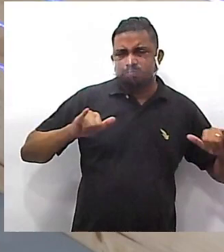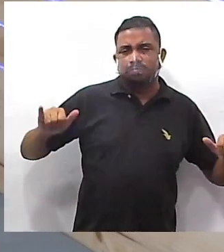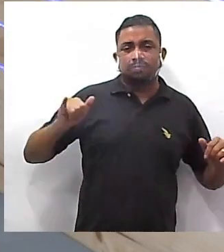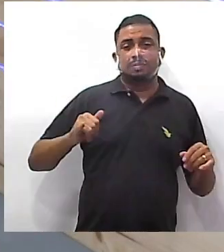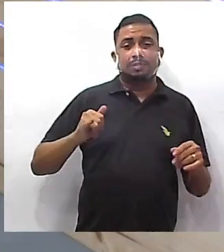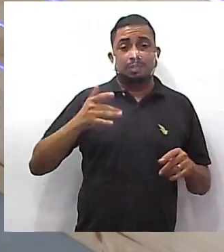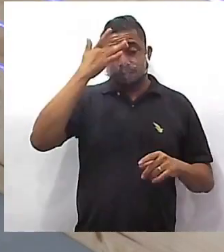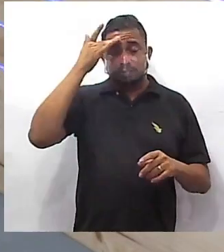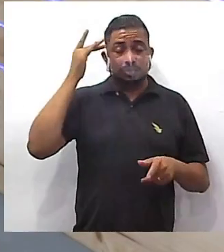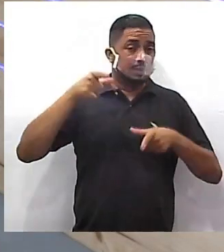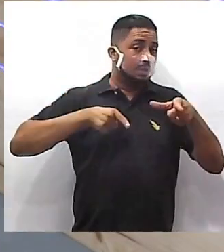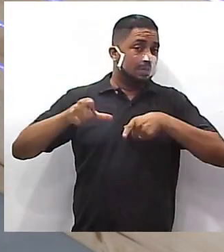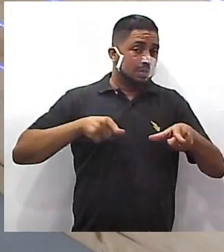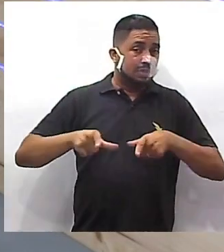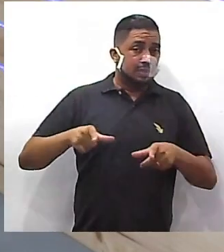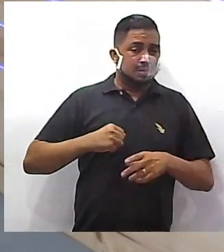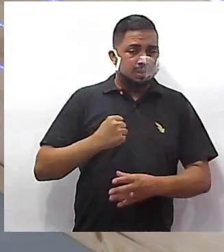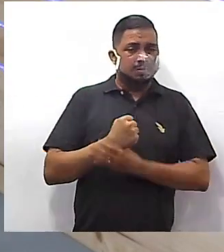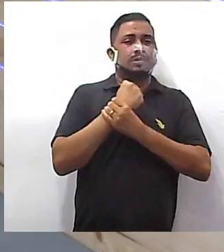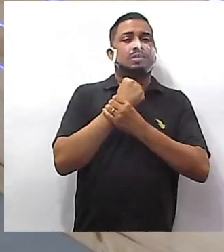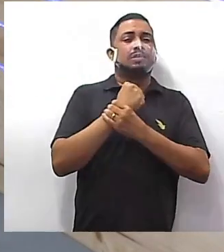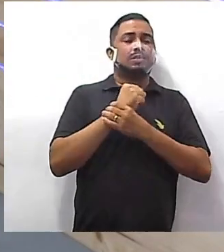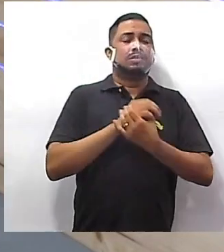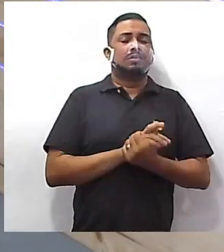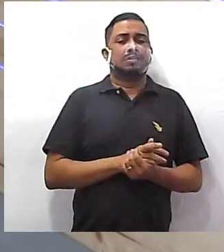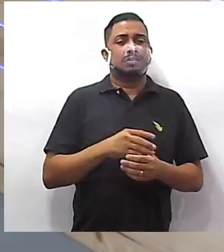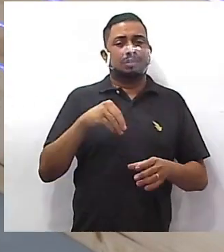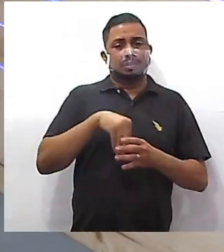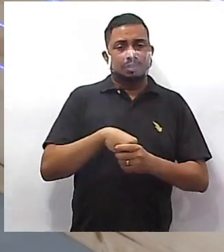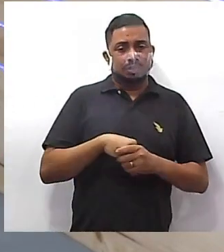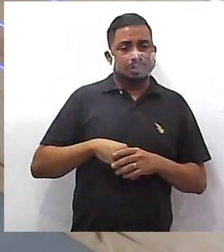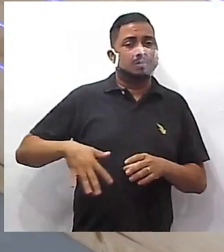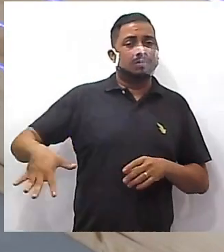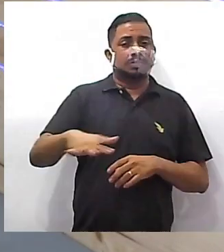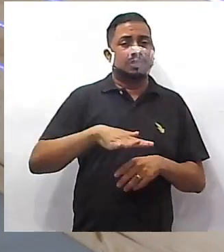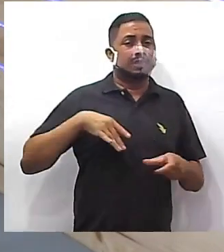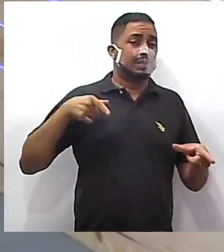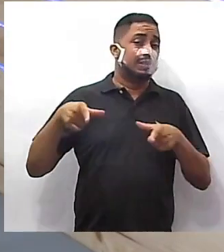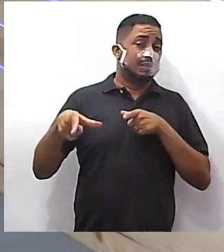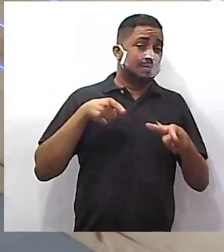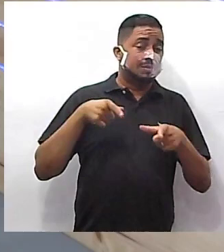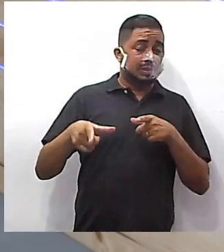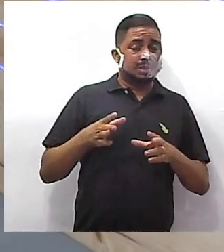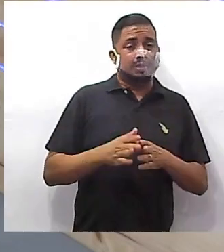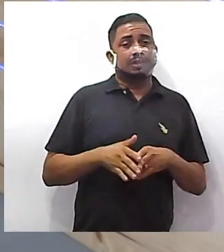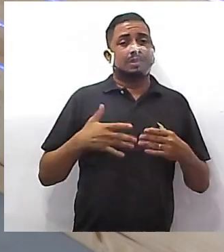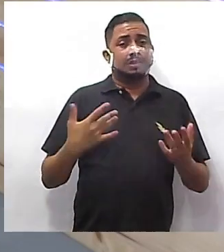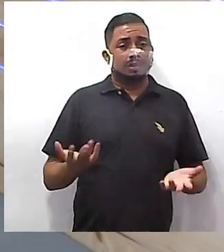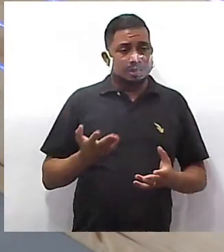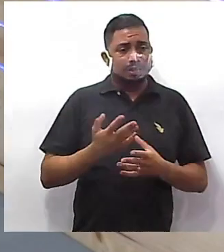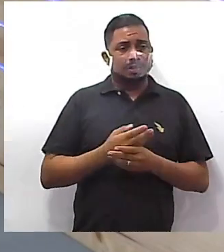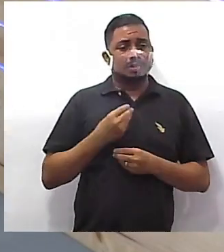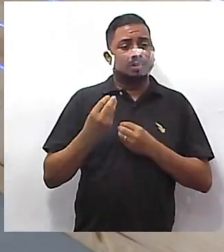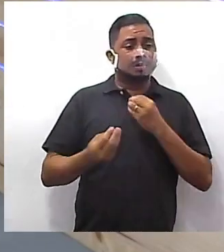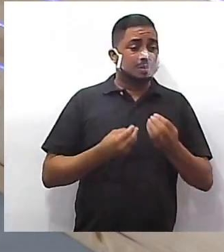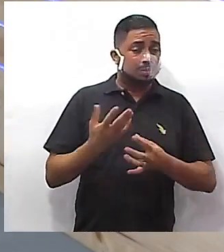colaboradores para a proteção deles dentro do ambiente de trabalho. E aí, como